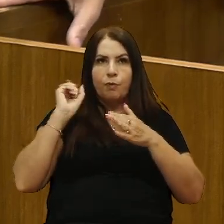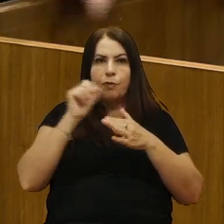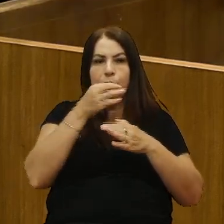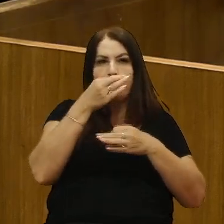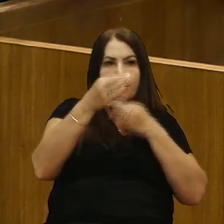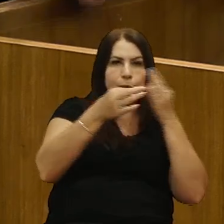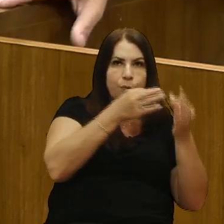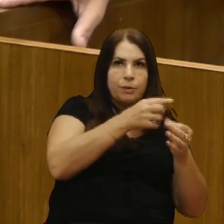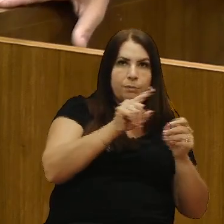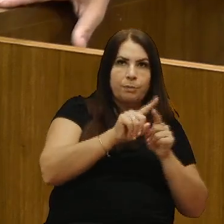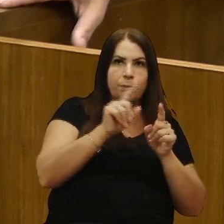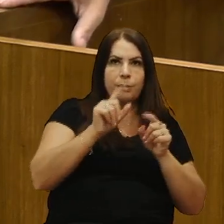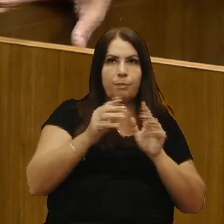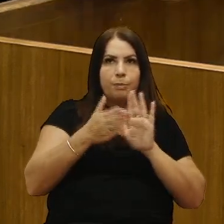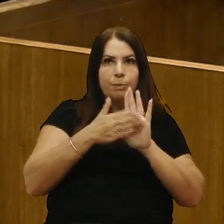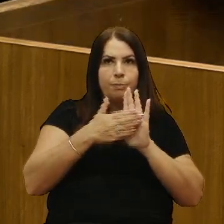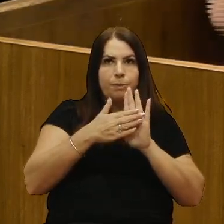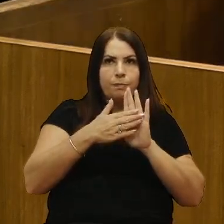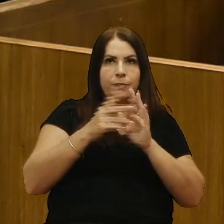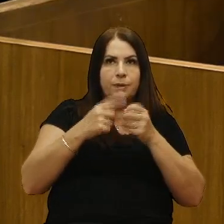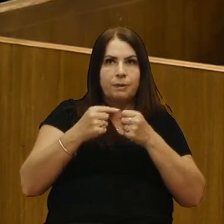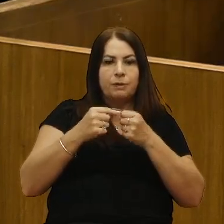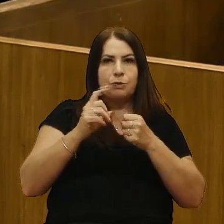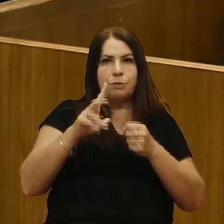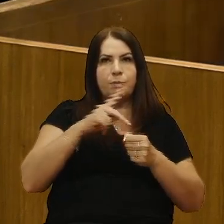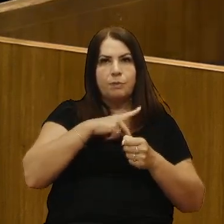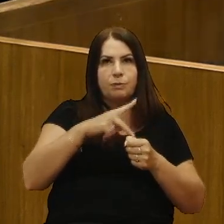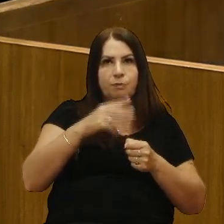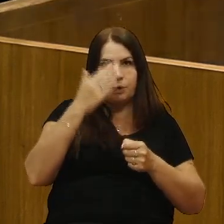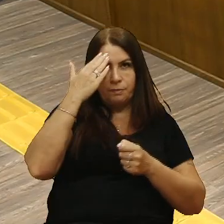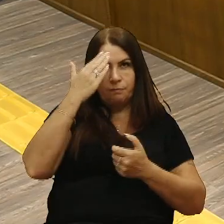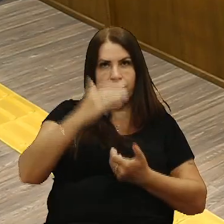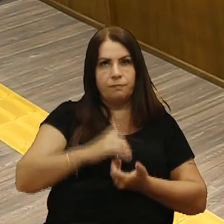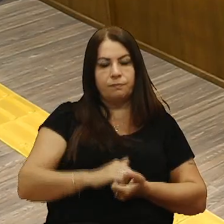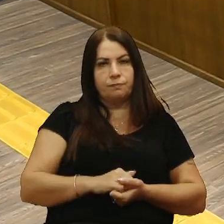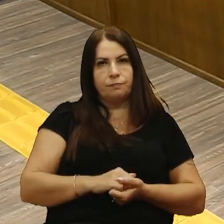sugestões para a gente poder propor a nível municipal. Seria isso, senhor presidente. Obrigada. Declaração de